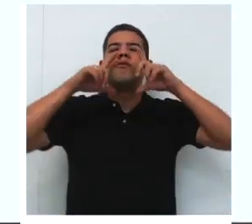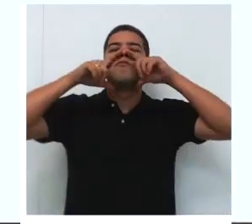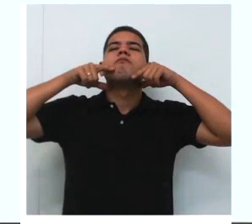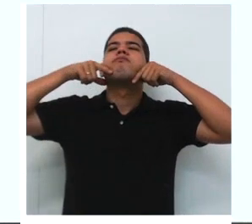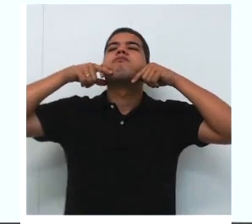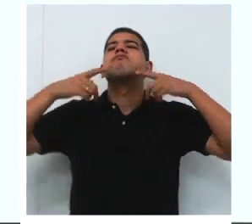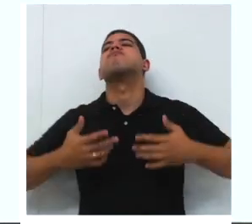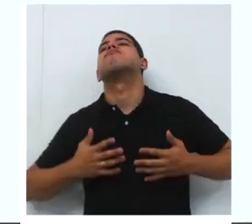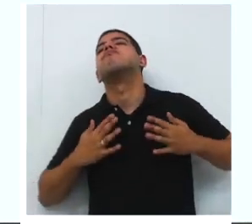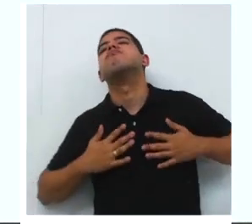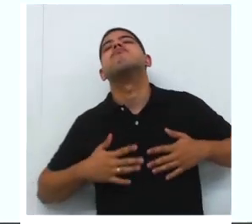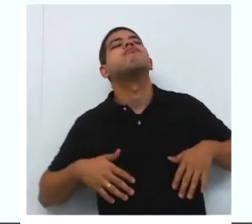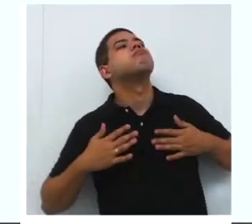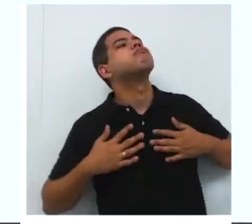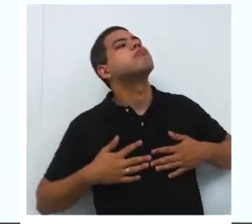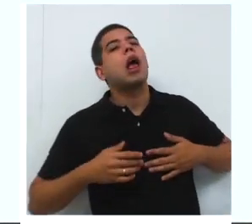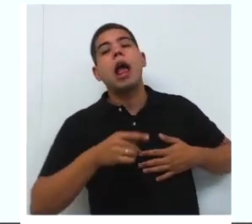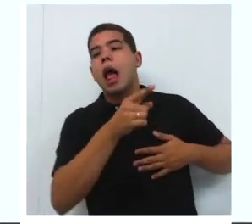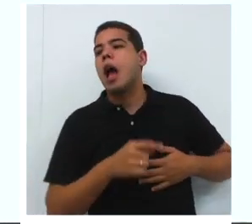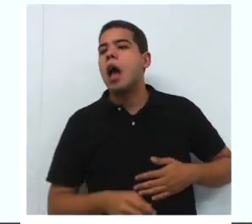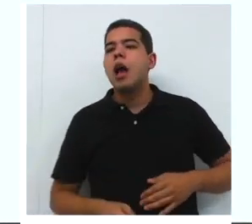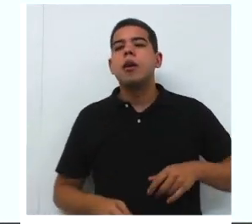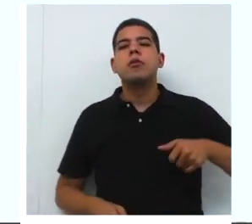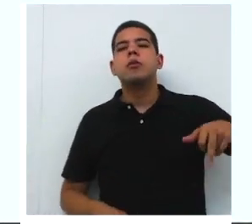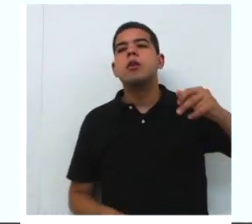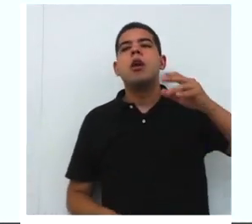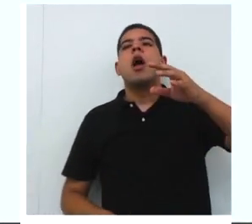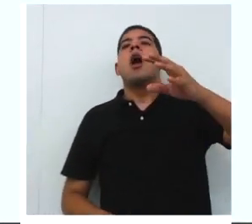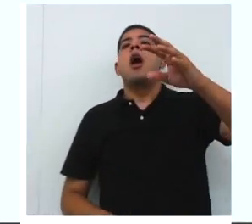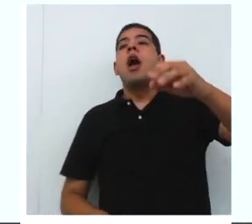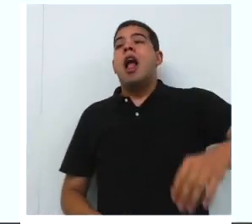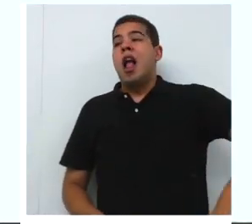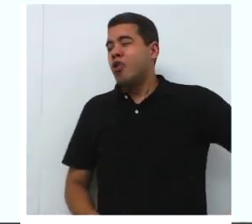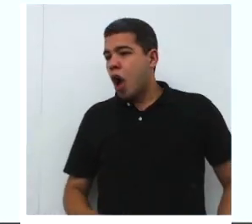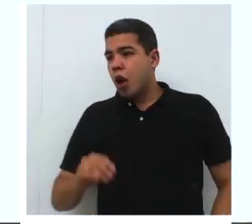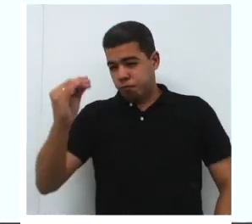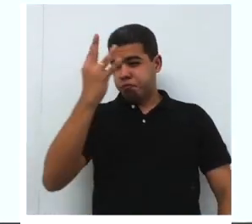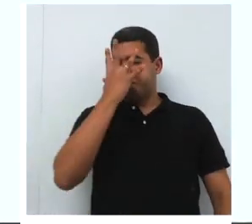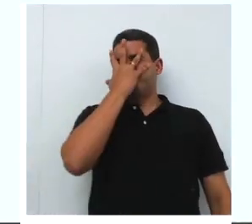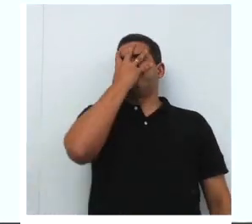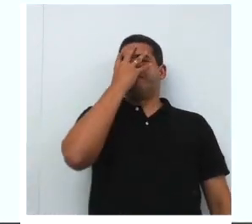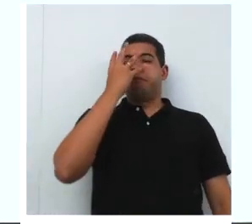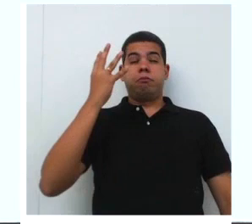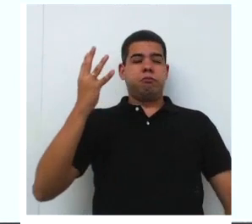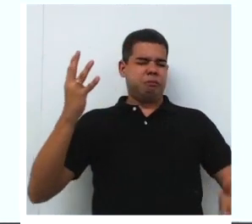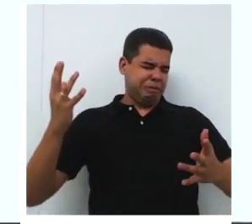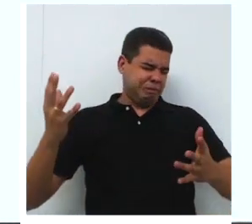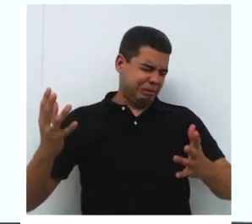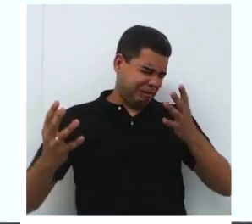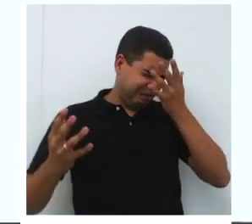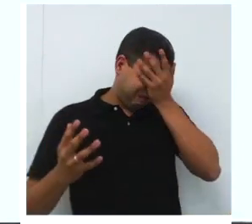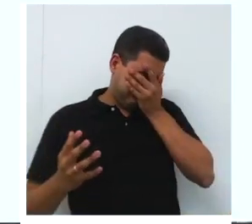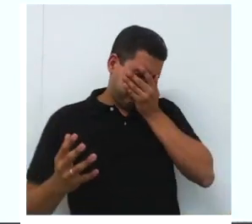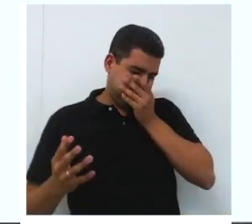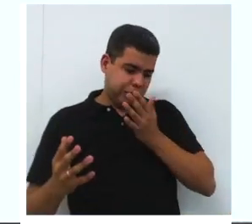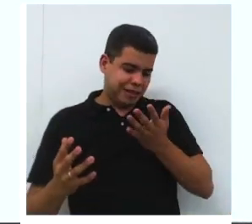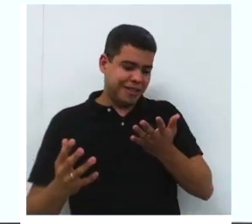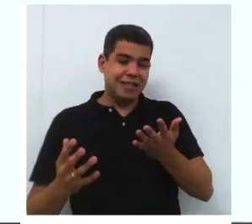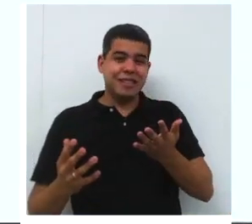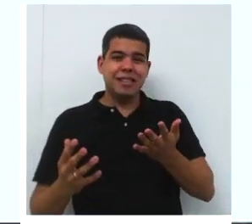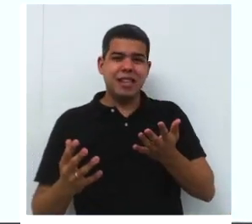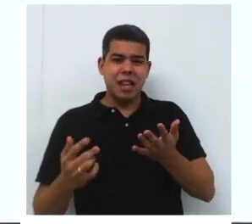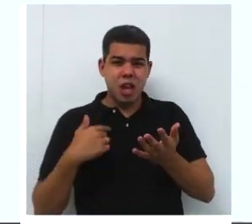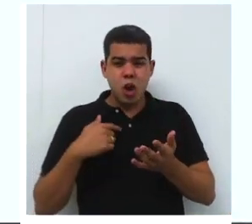mim alguém sem a máscara e espirra? E aí? Então, eu vou adoecer, ou pior, já que eu sou jovem, tenho